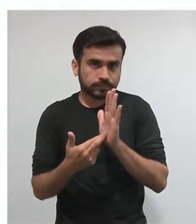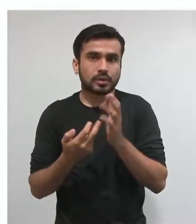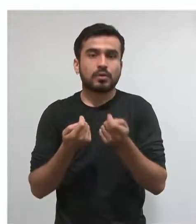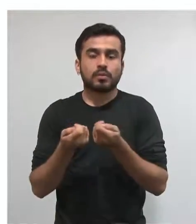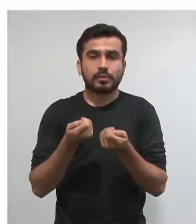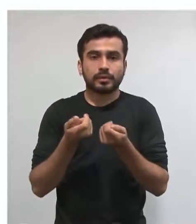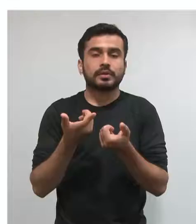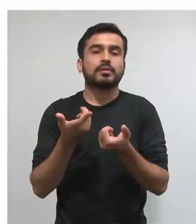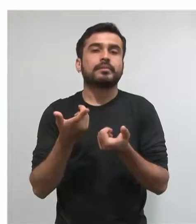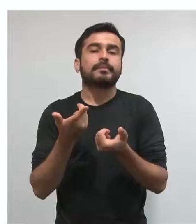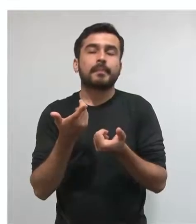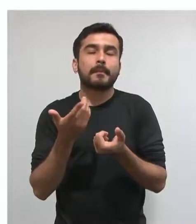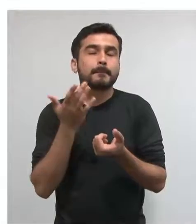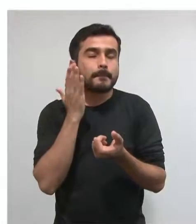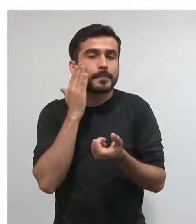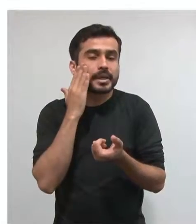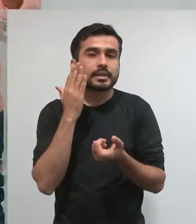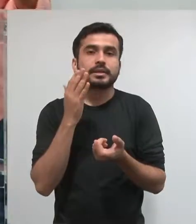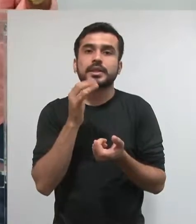ela não é